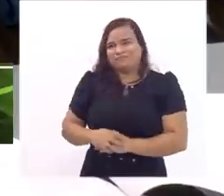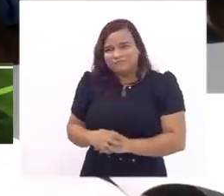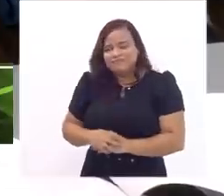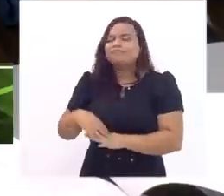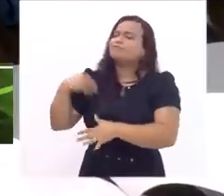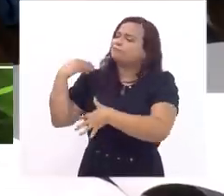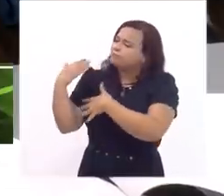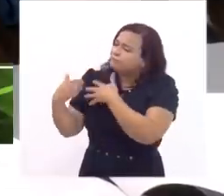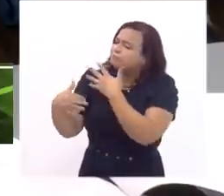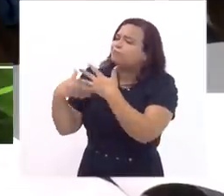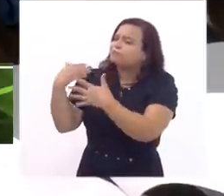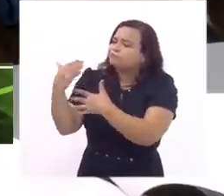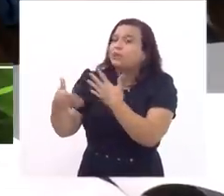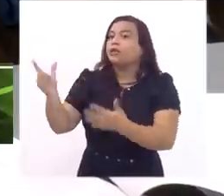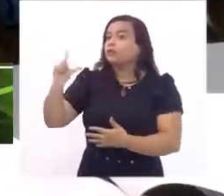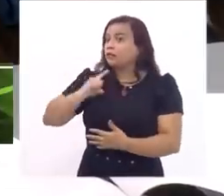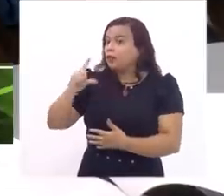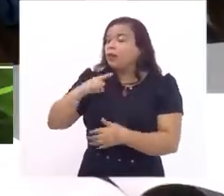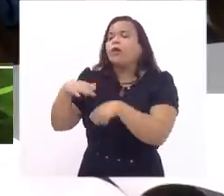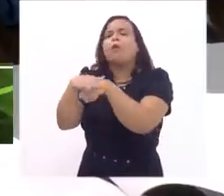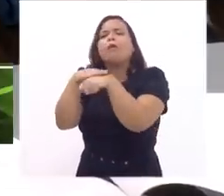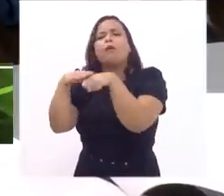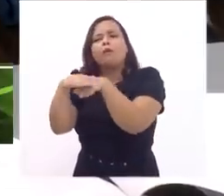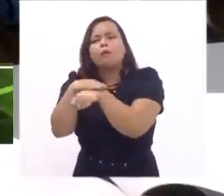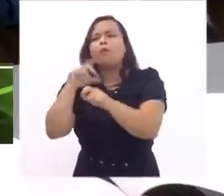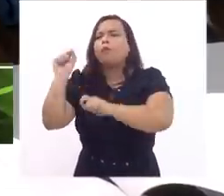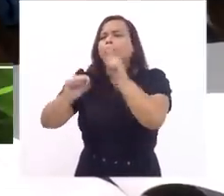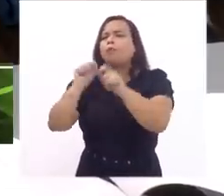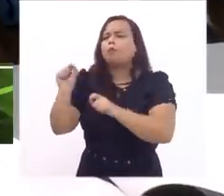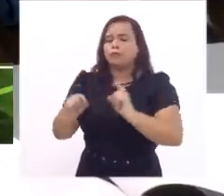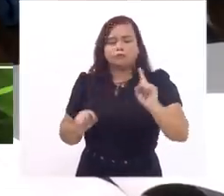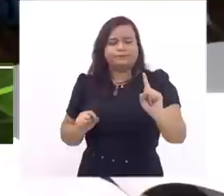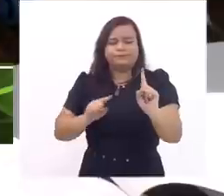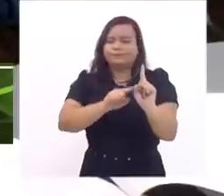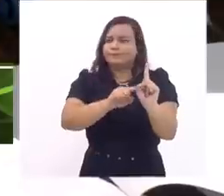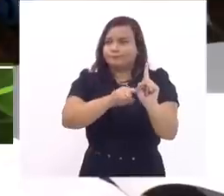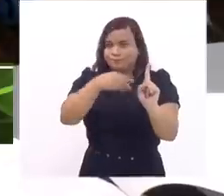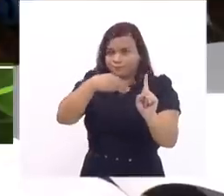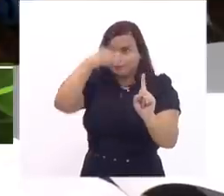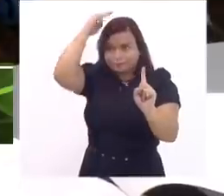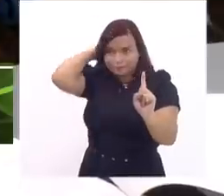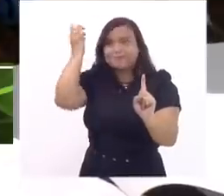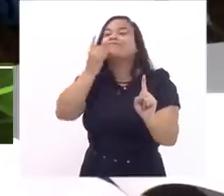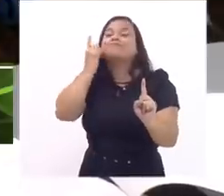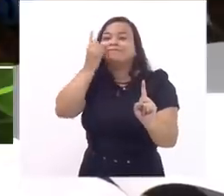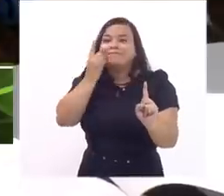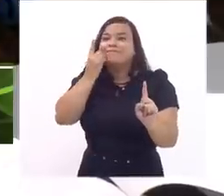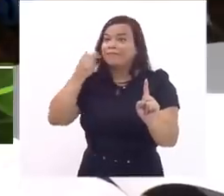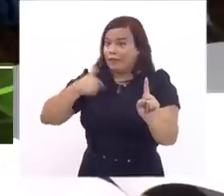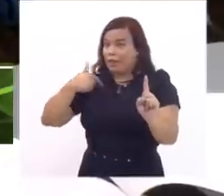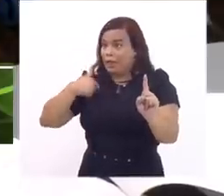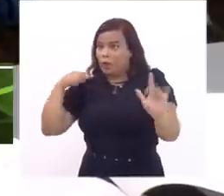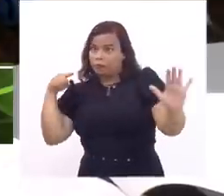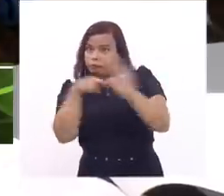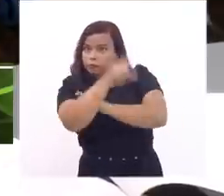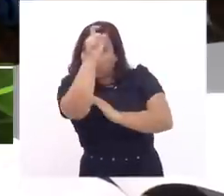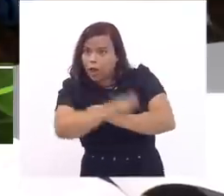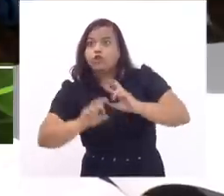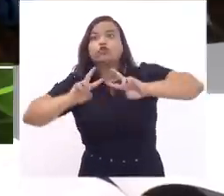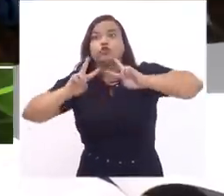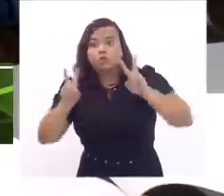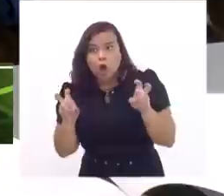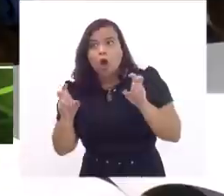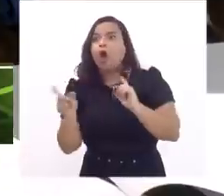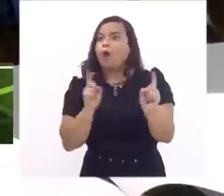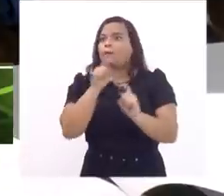né, houve uma conversa do deputado Márcio Pacheco. Quando eu fui perguntar a ele sobre a reunião, ele